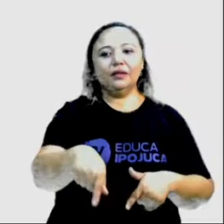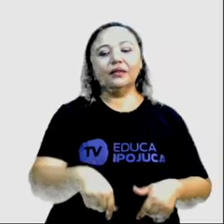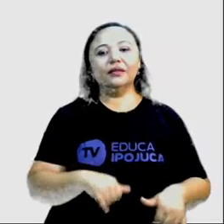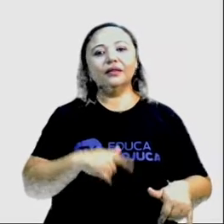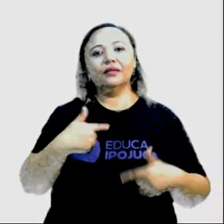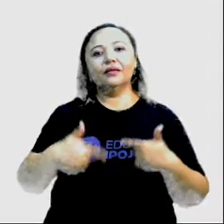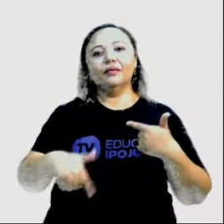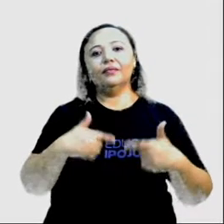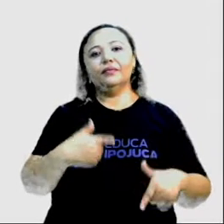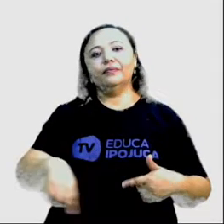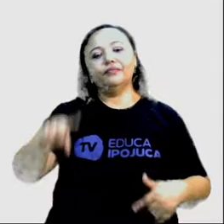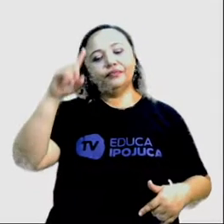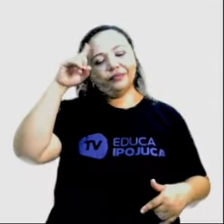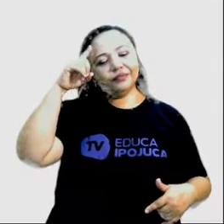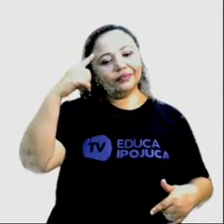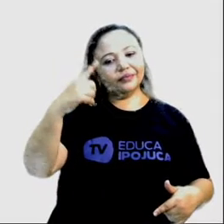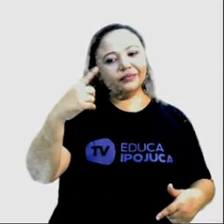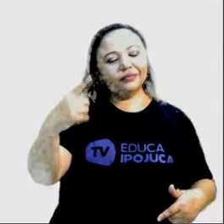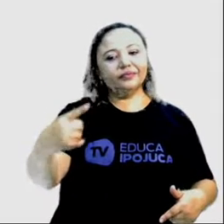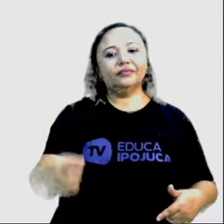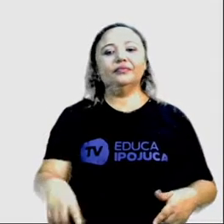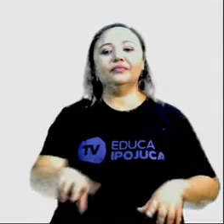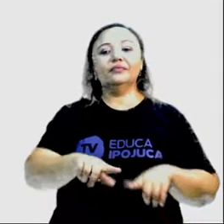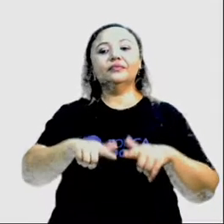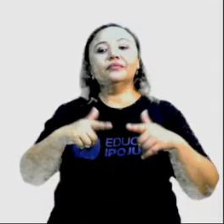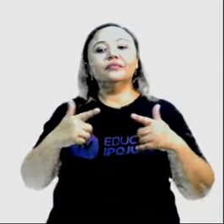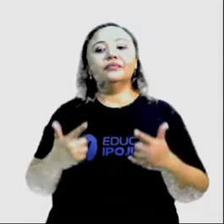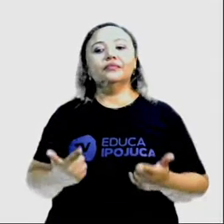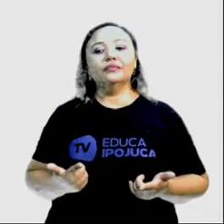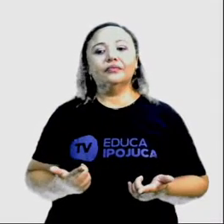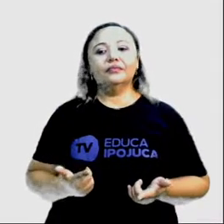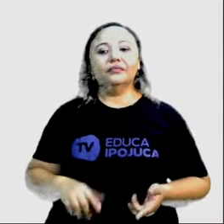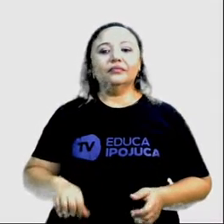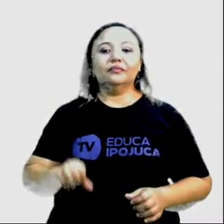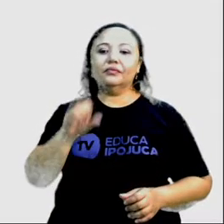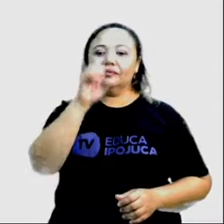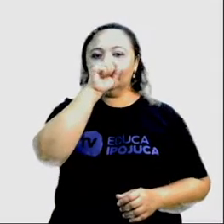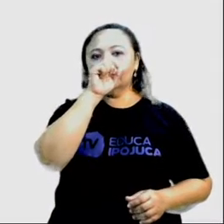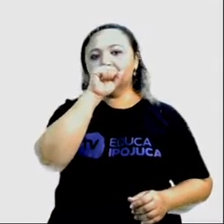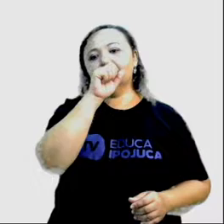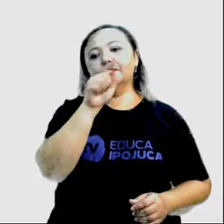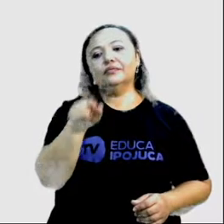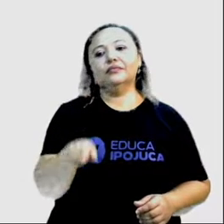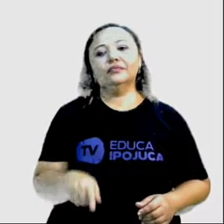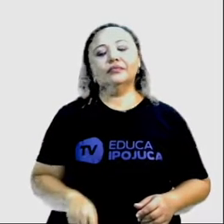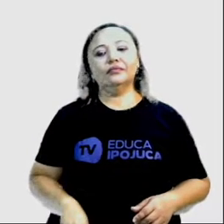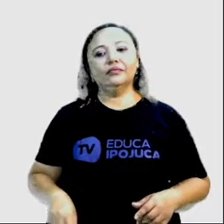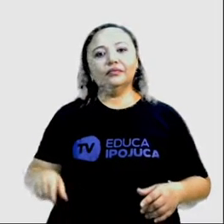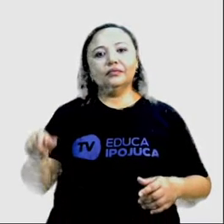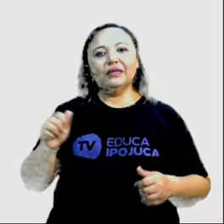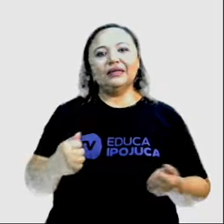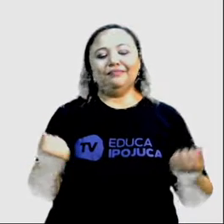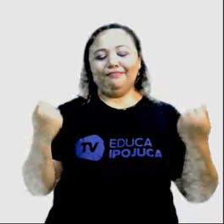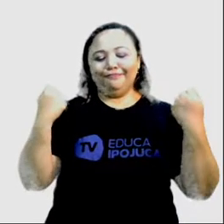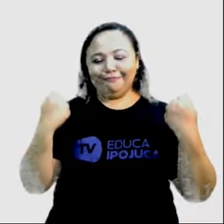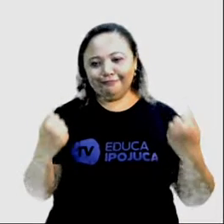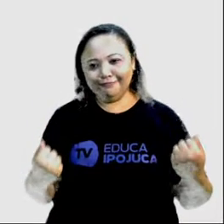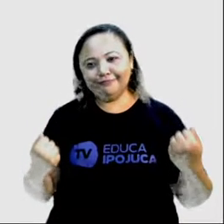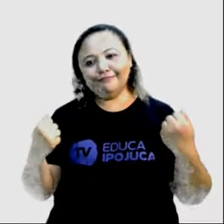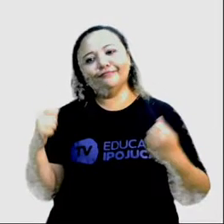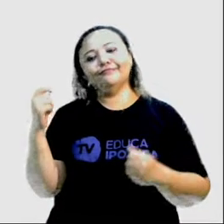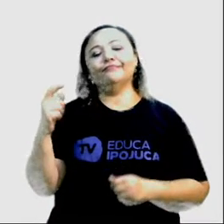trabalha todos os dias, mas aos sábados é bem mais